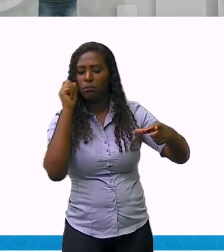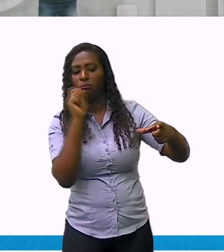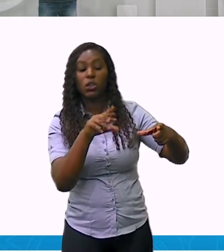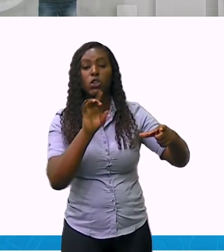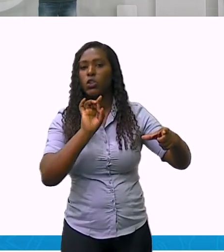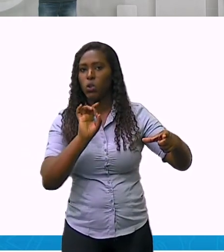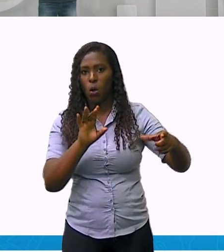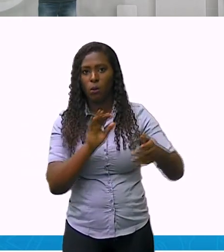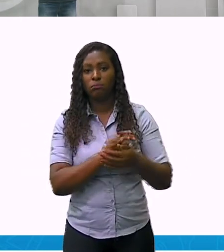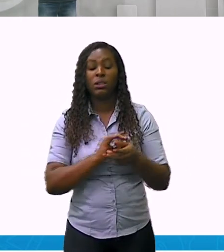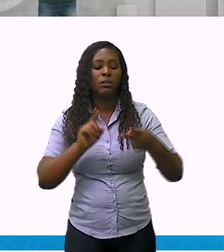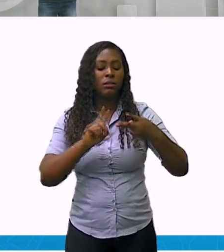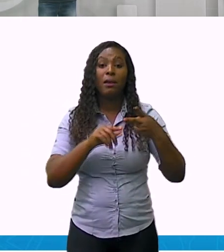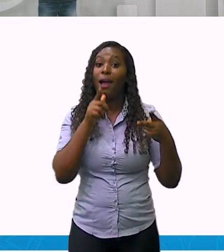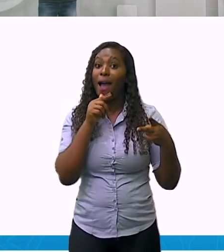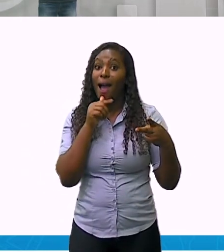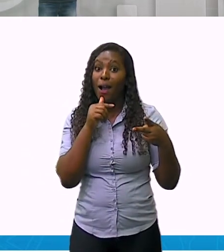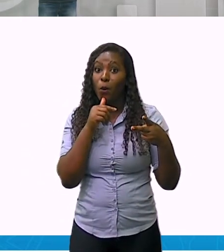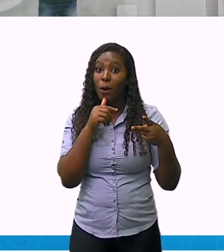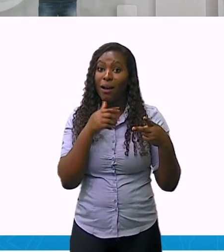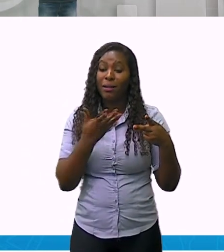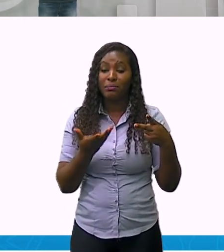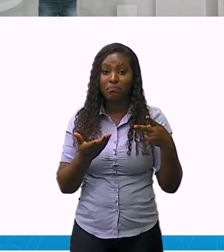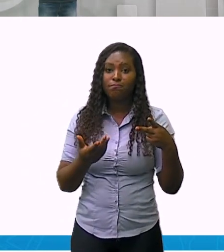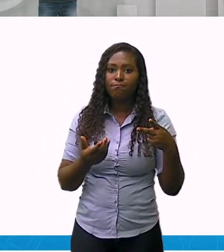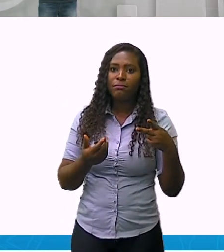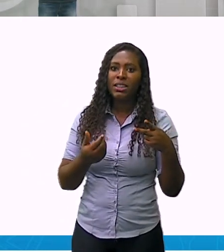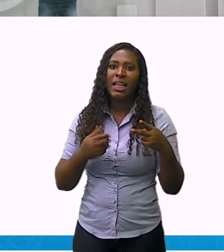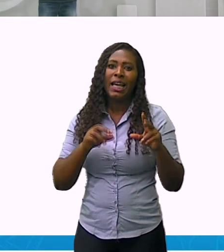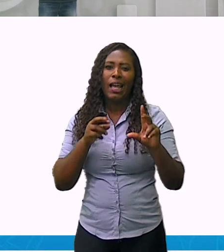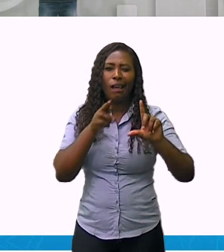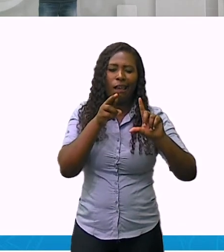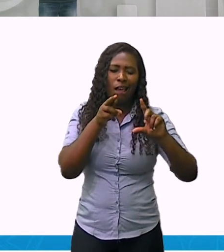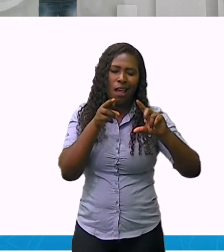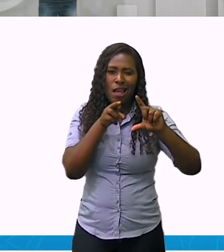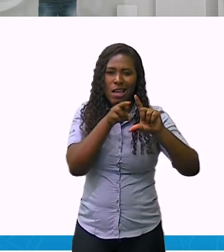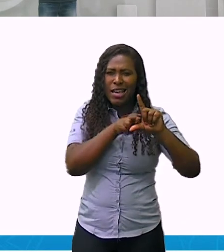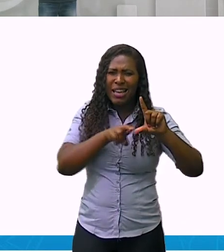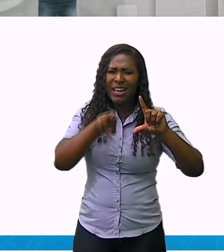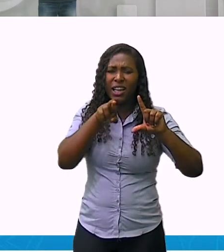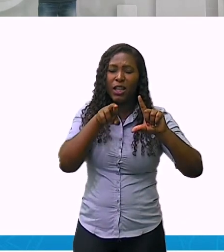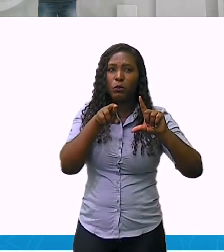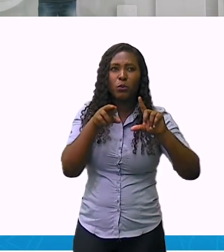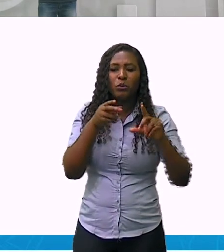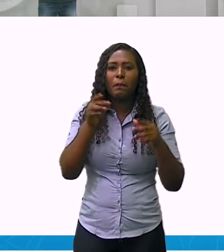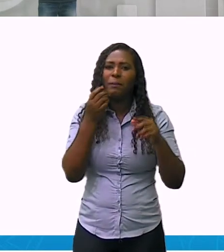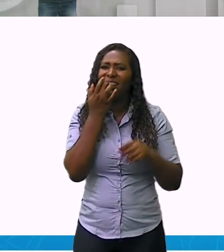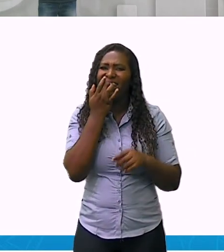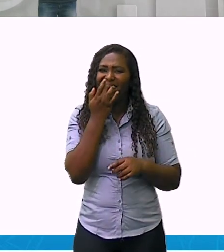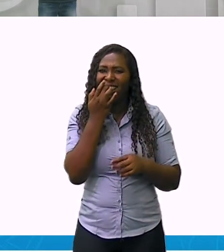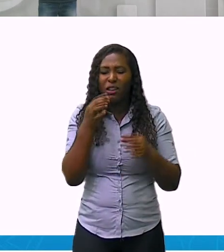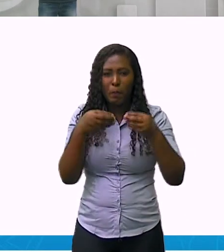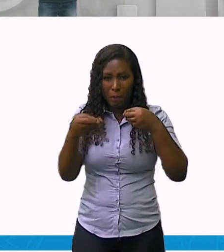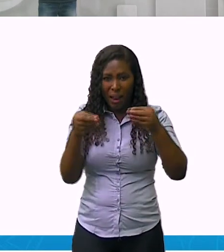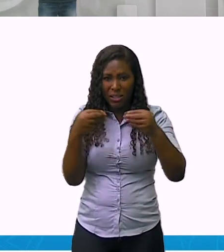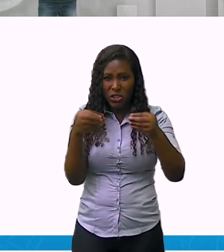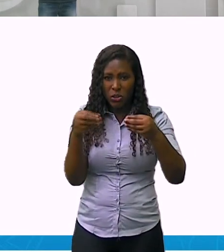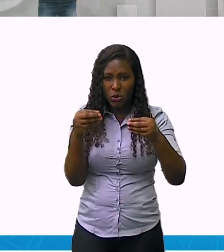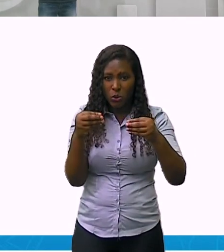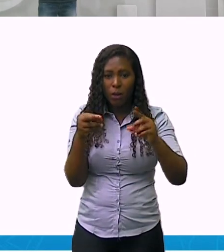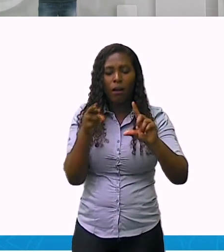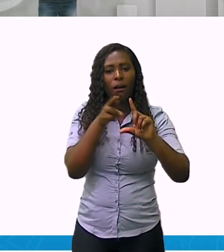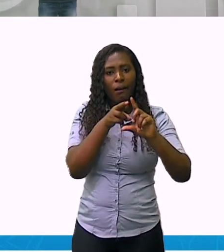reutilizáveis, consuma menos plásticos no seu dia a dia, cuide bem das praias quando você